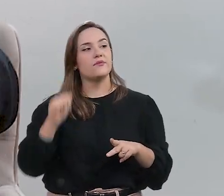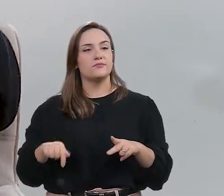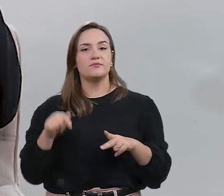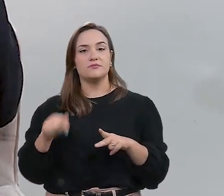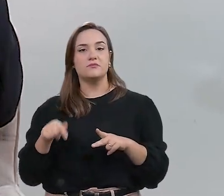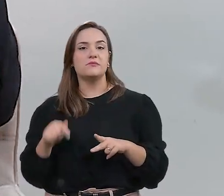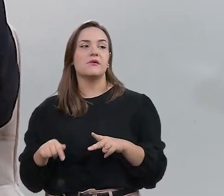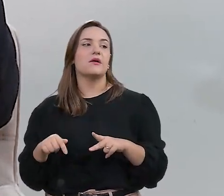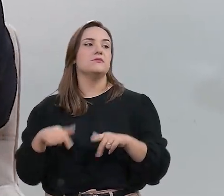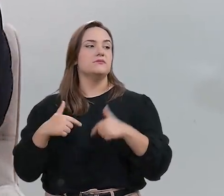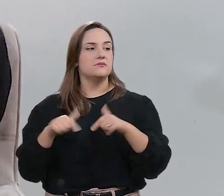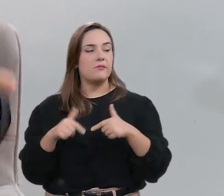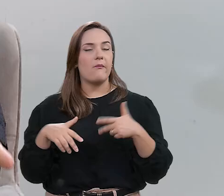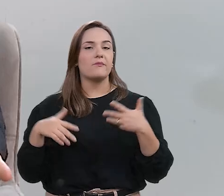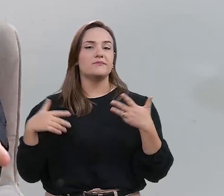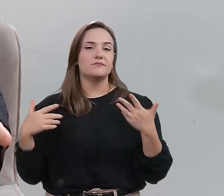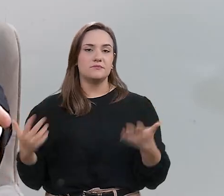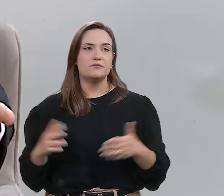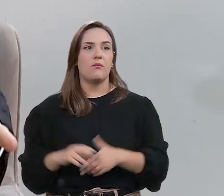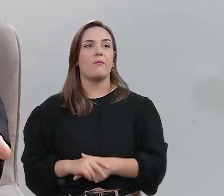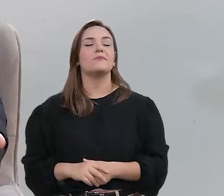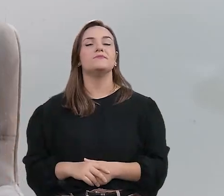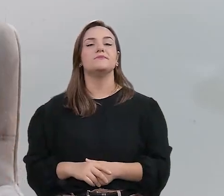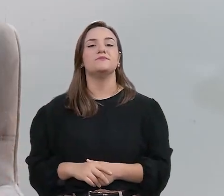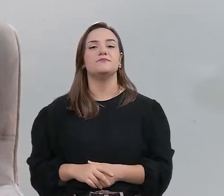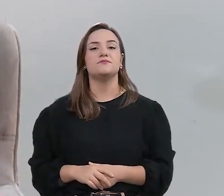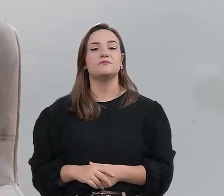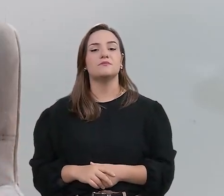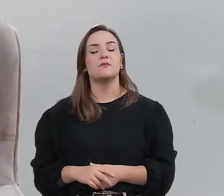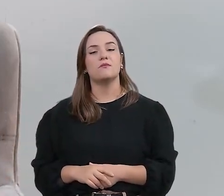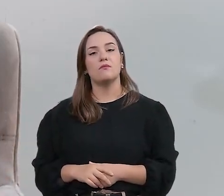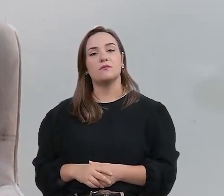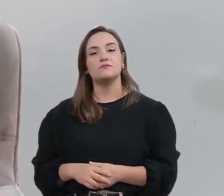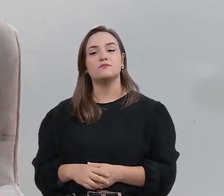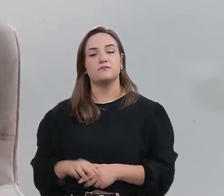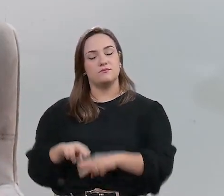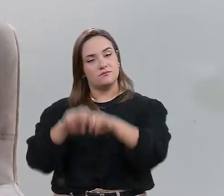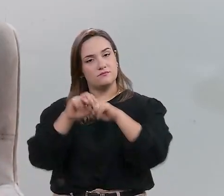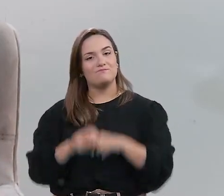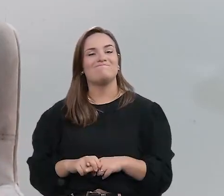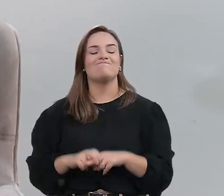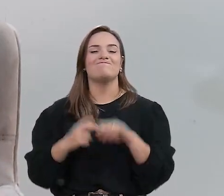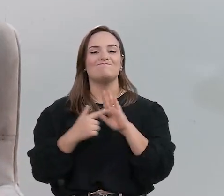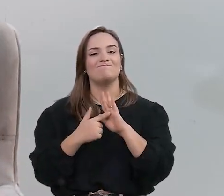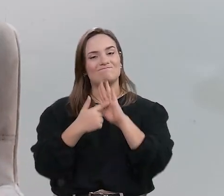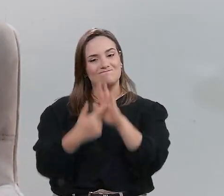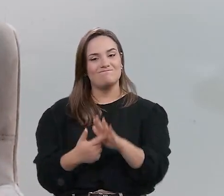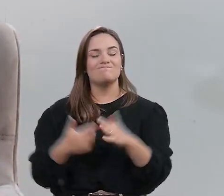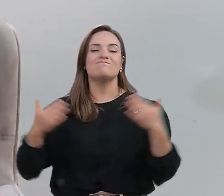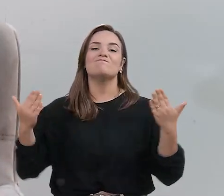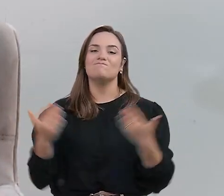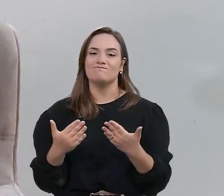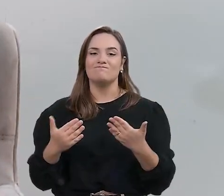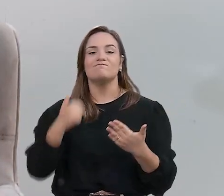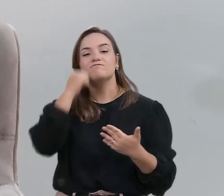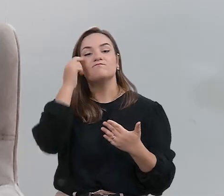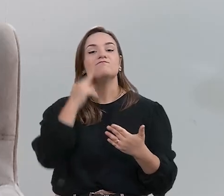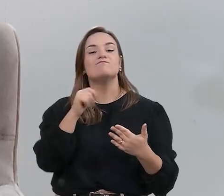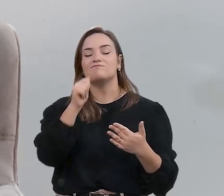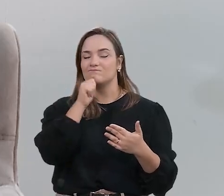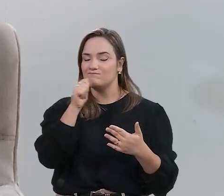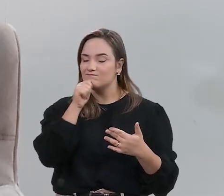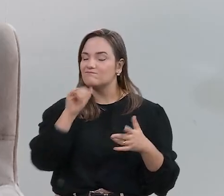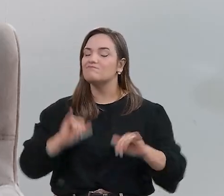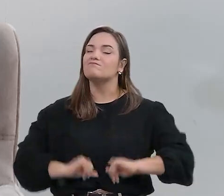de trabalho, com acesso aos seus direitos. Então, isso resultou que hoje os negros ainda estão